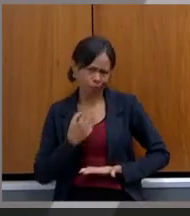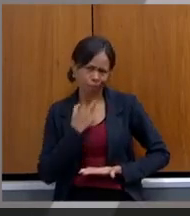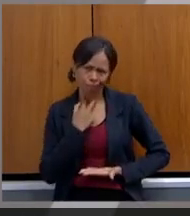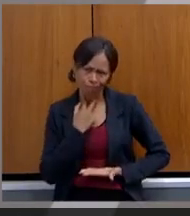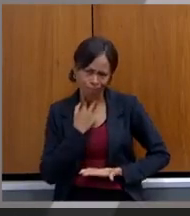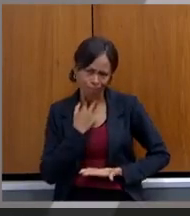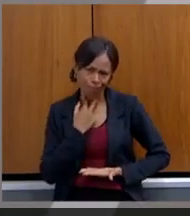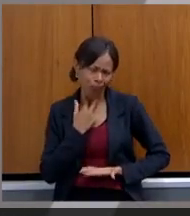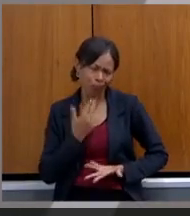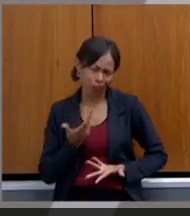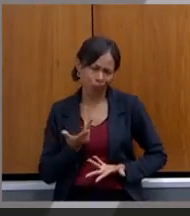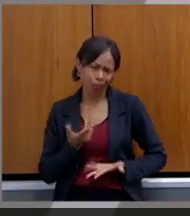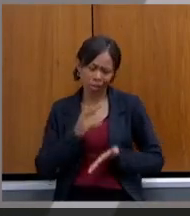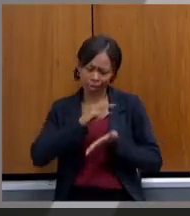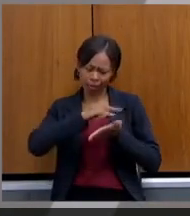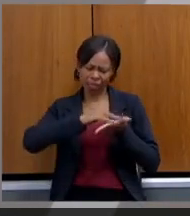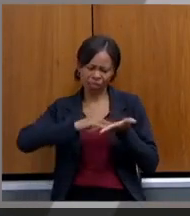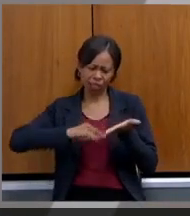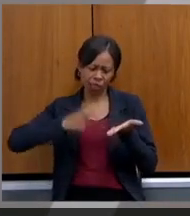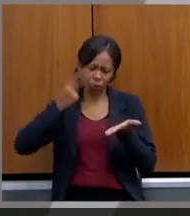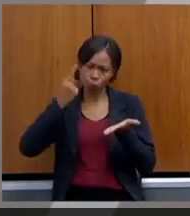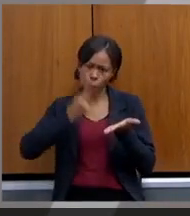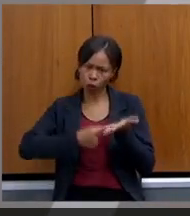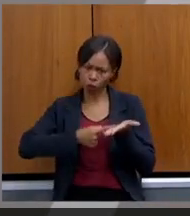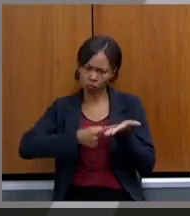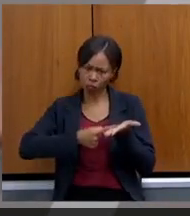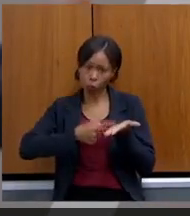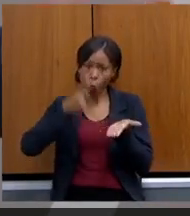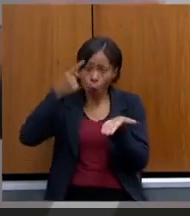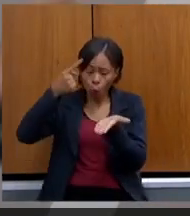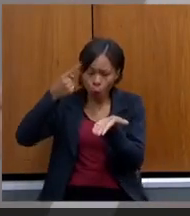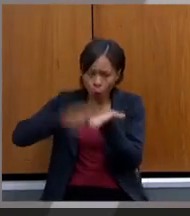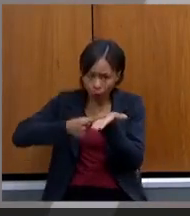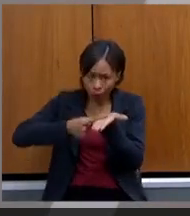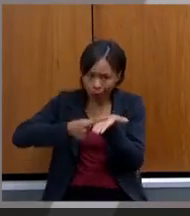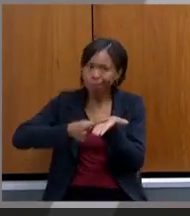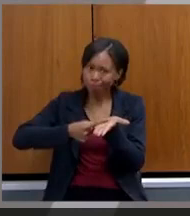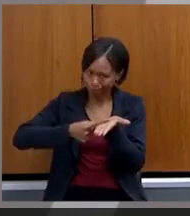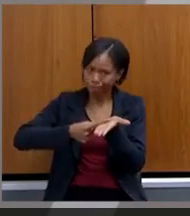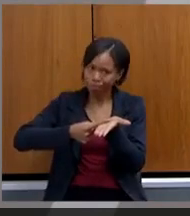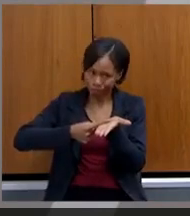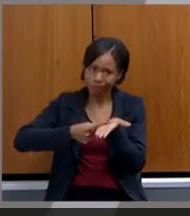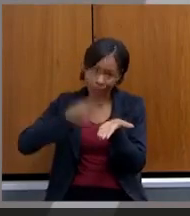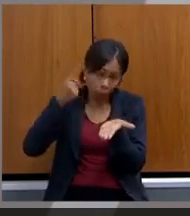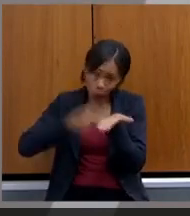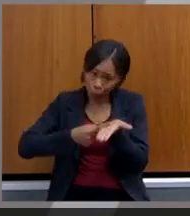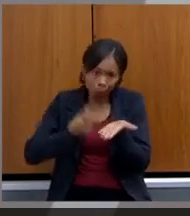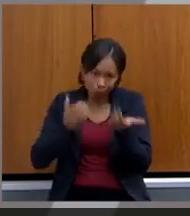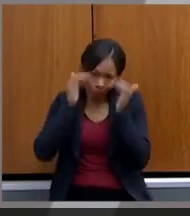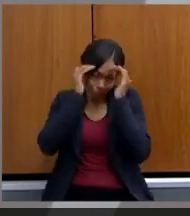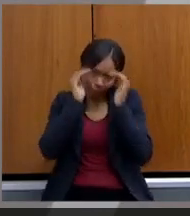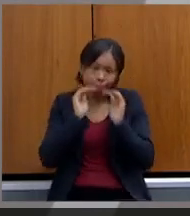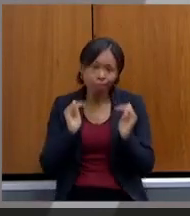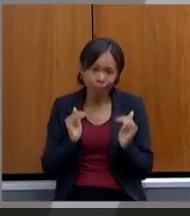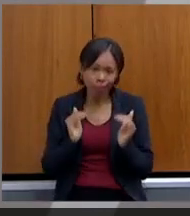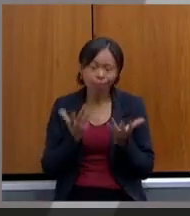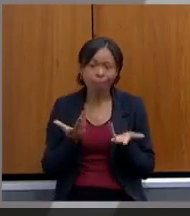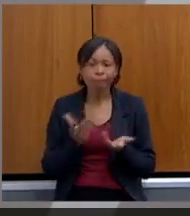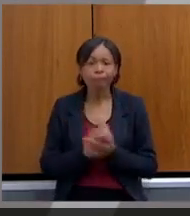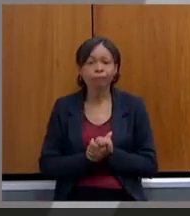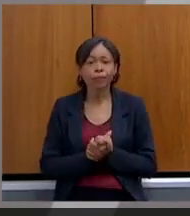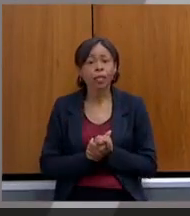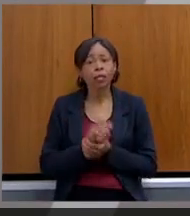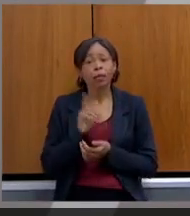você assim qualquer termo de compromisso a palavra compromisso é compromisso só isso e foi